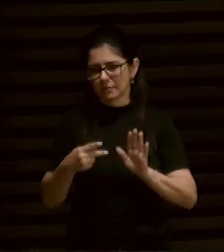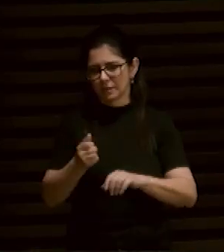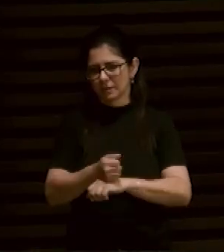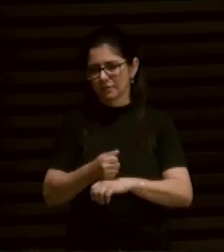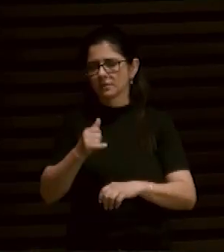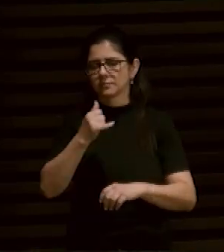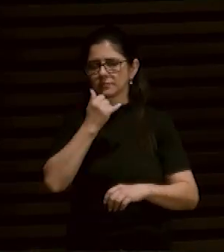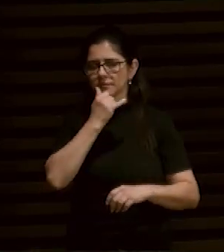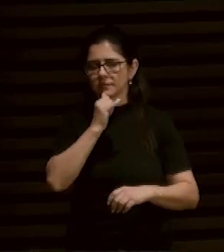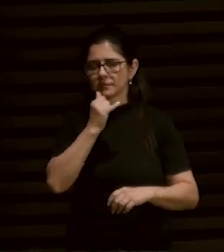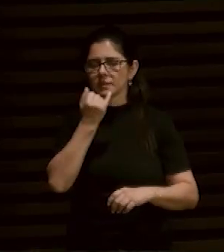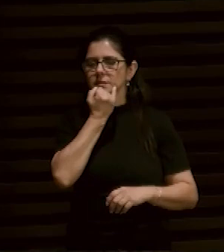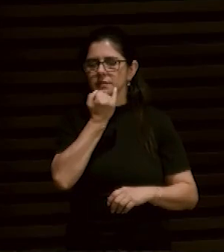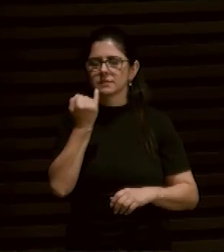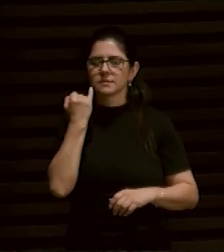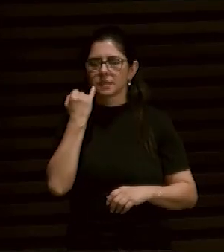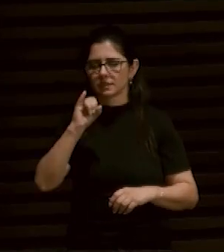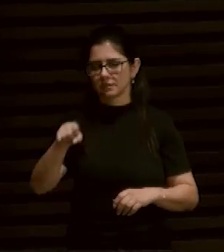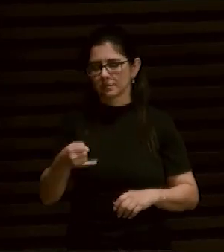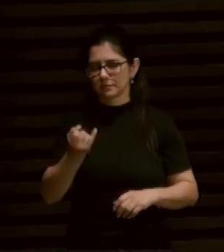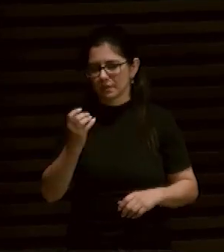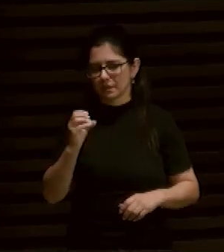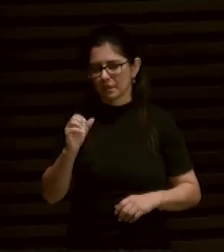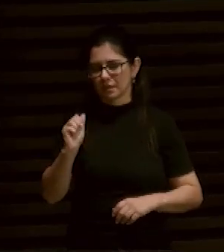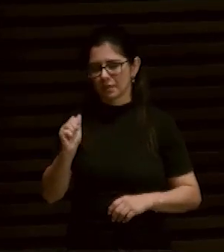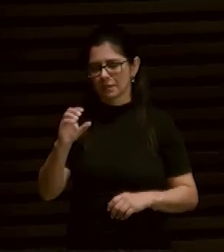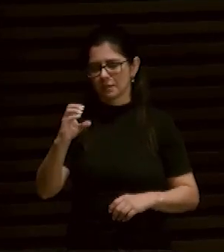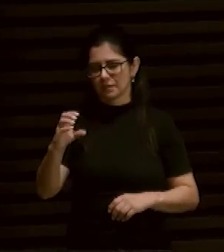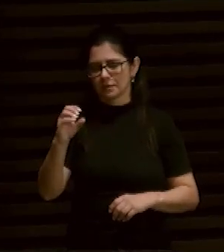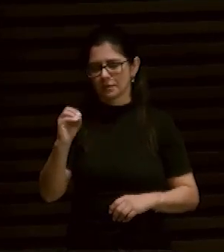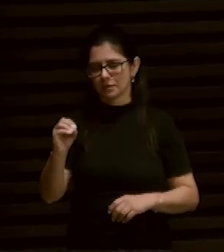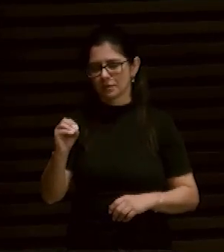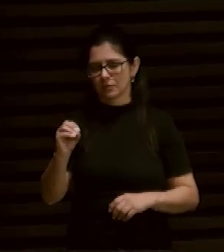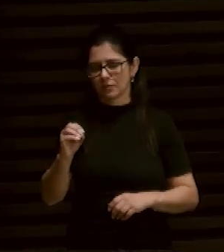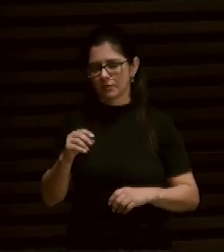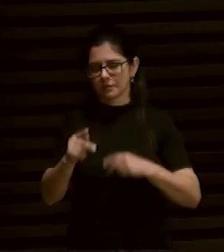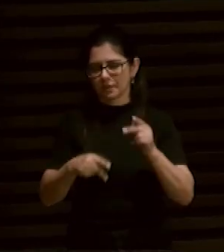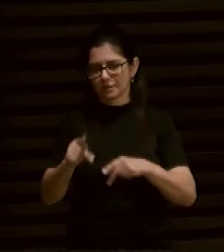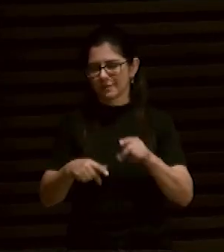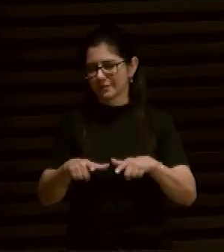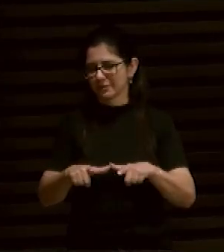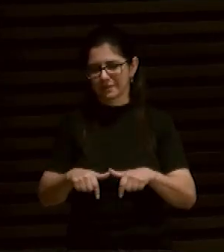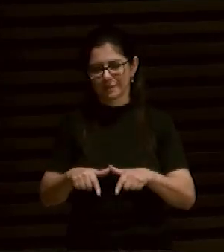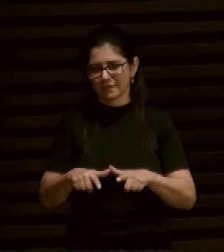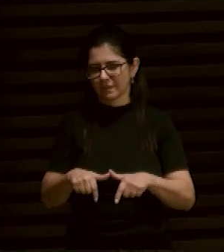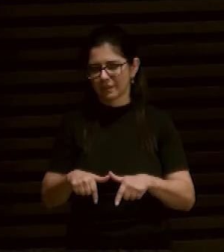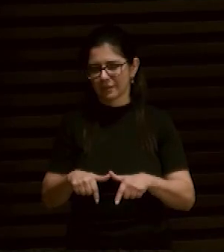em Jacó. Depois veio o seu povo, Pai, o povo de Israel lá atrás. Vieram os